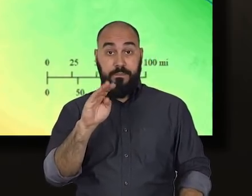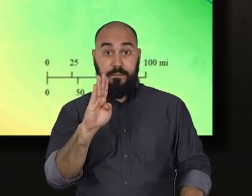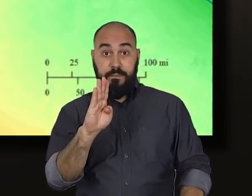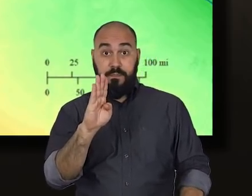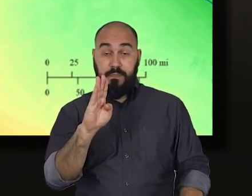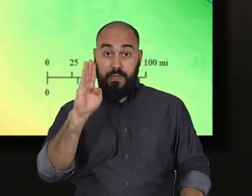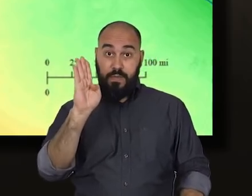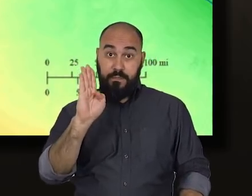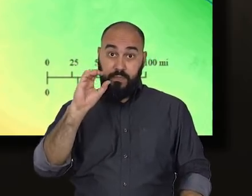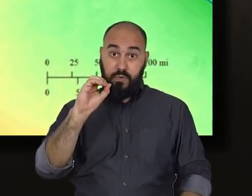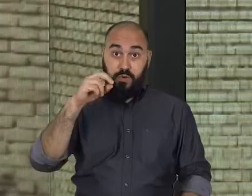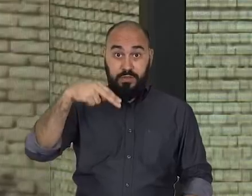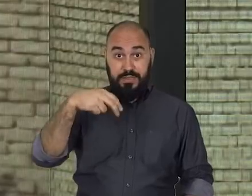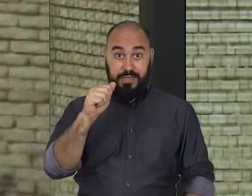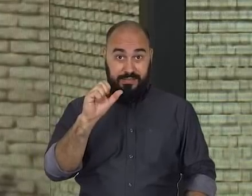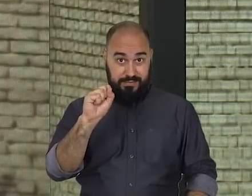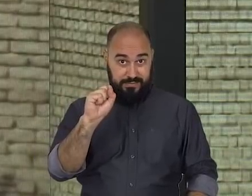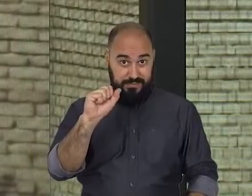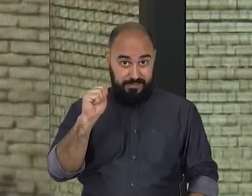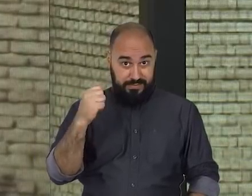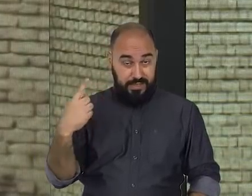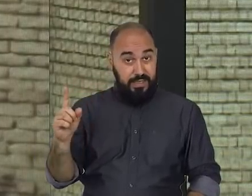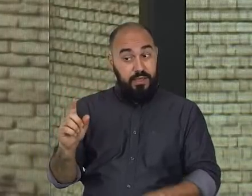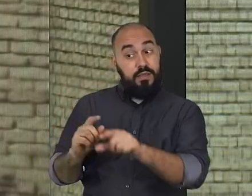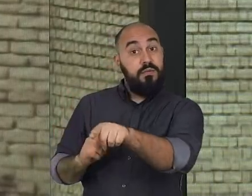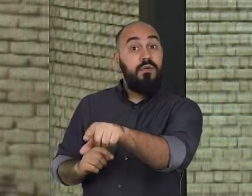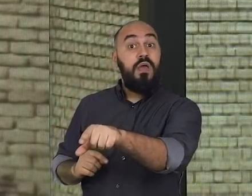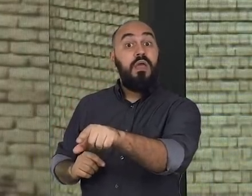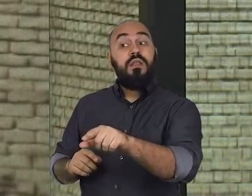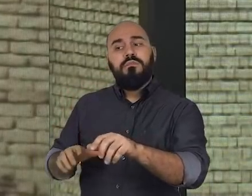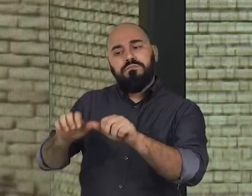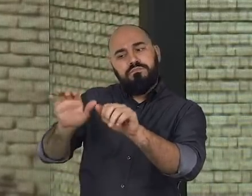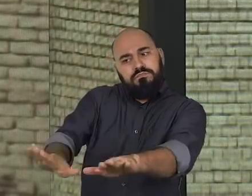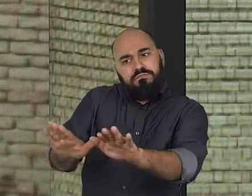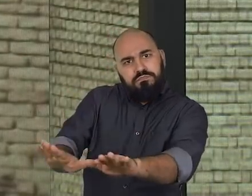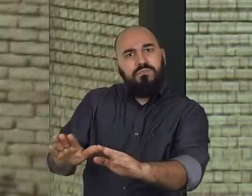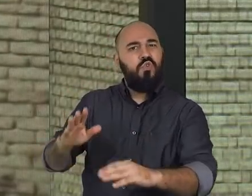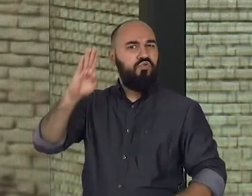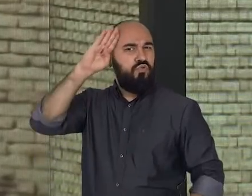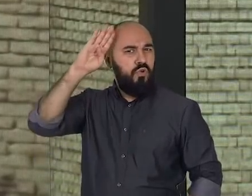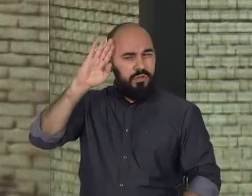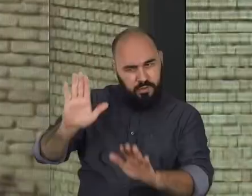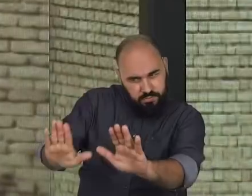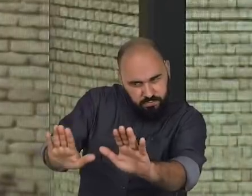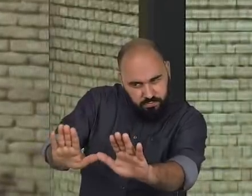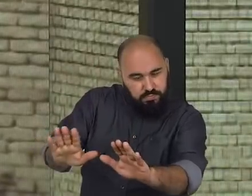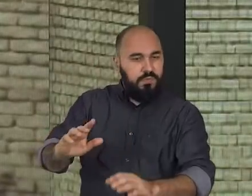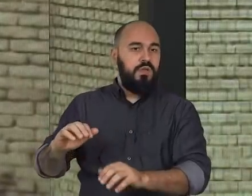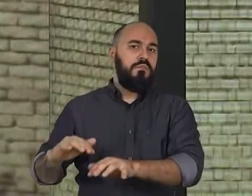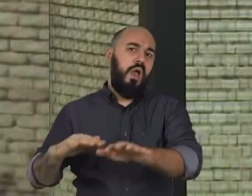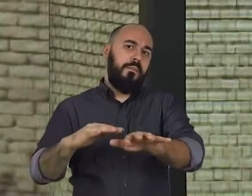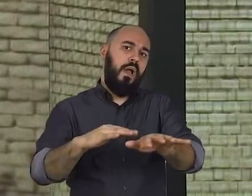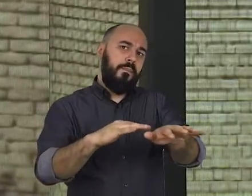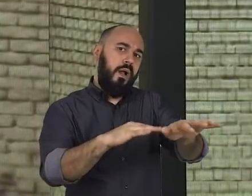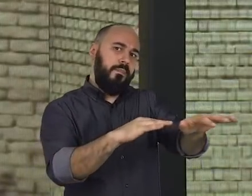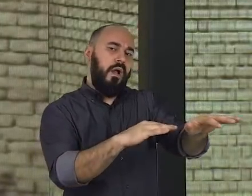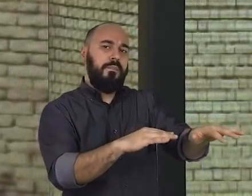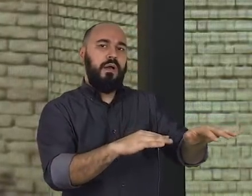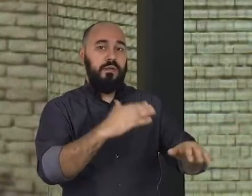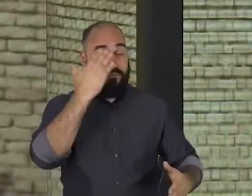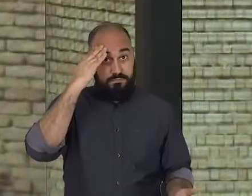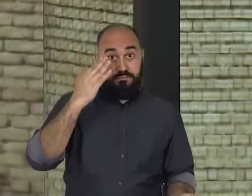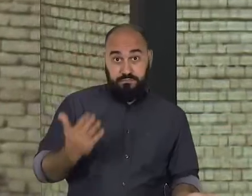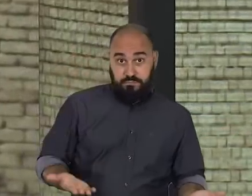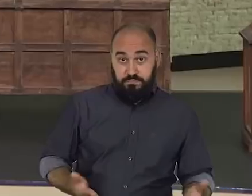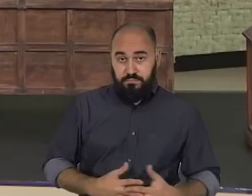de 606 a.C. Você lembra, antes de Cristo os anos vêm em ordem decrescente, de trás para frente. Pois